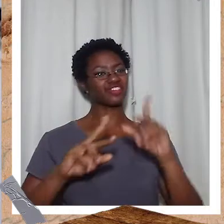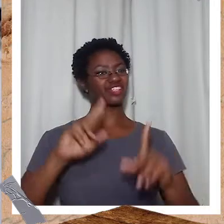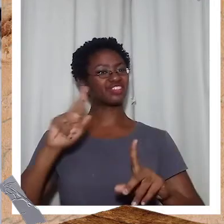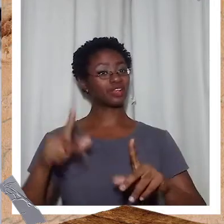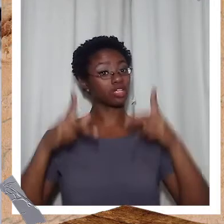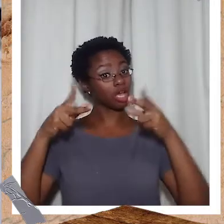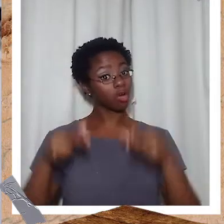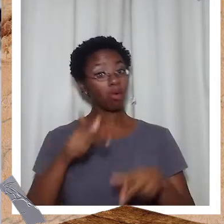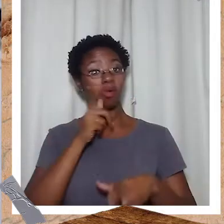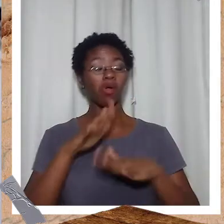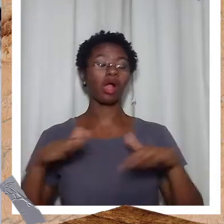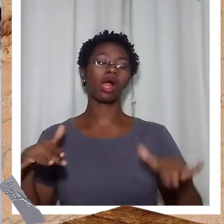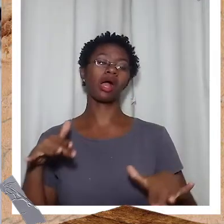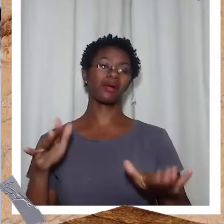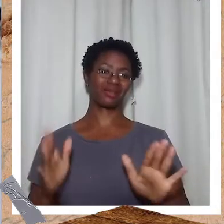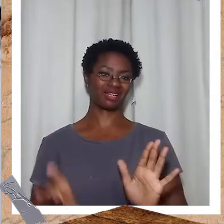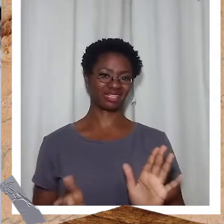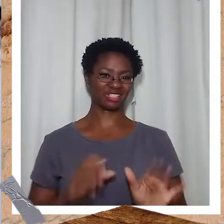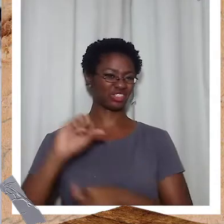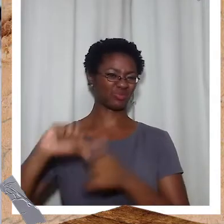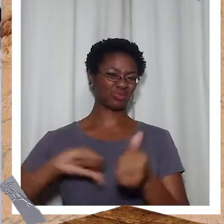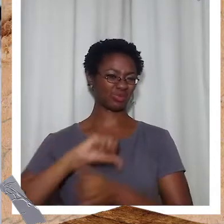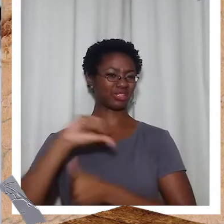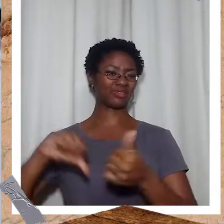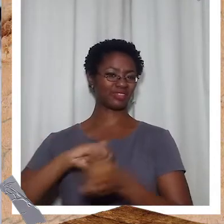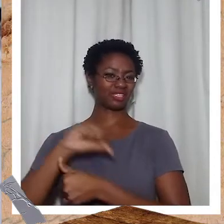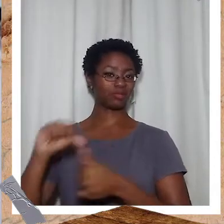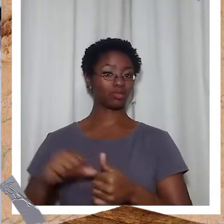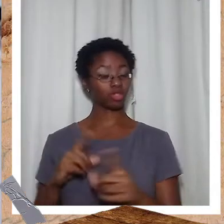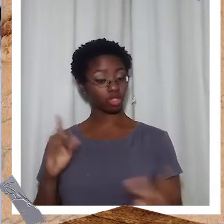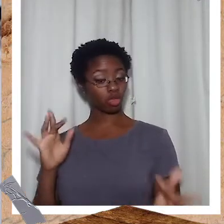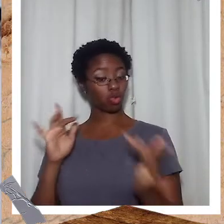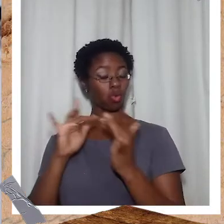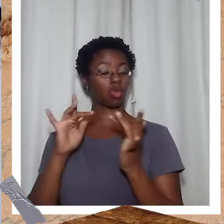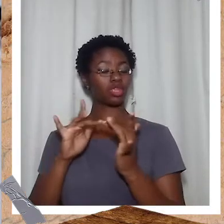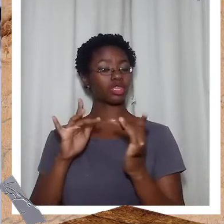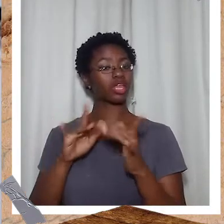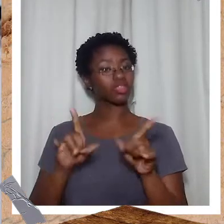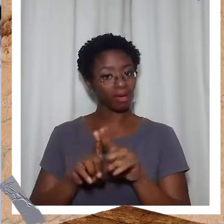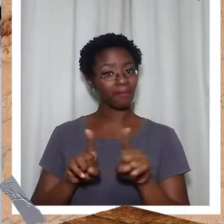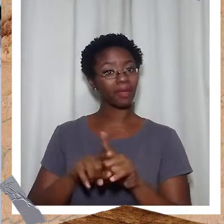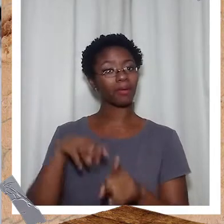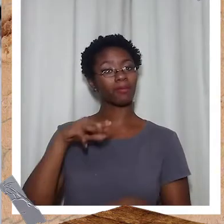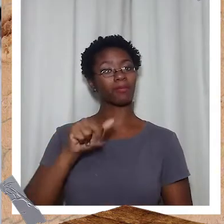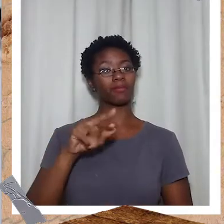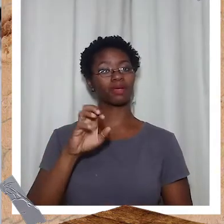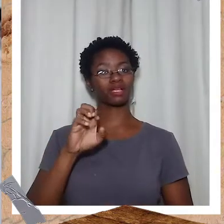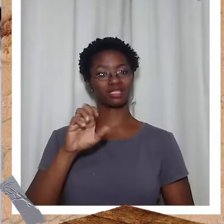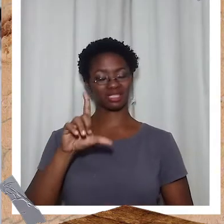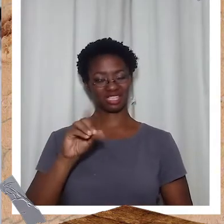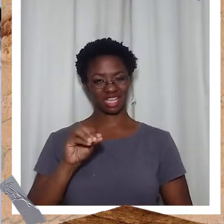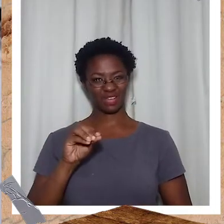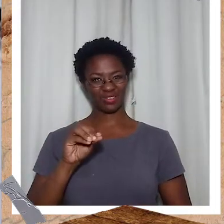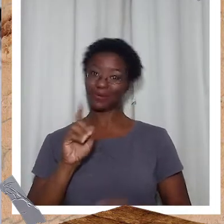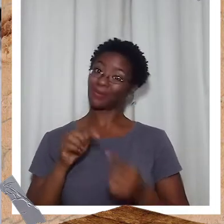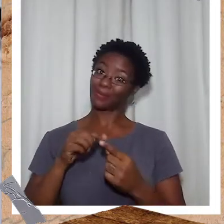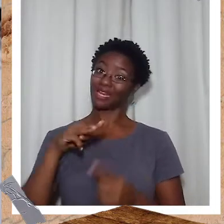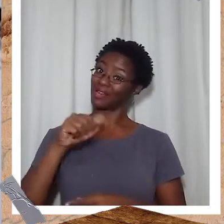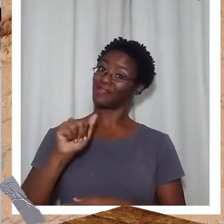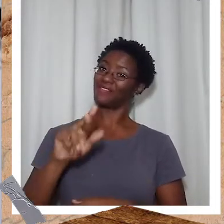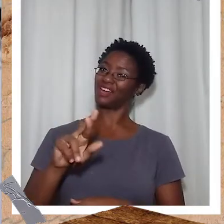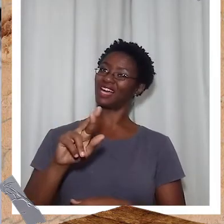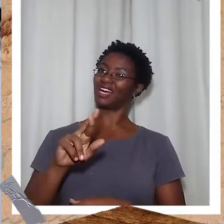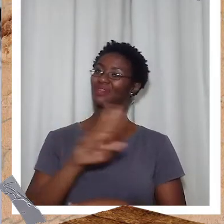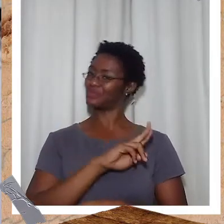mar. O Hugo nos levou ao Marcelo, que também tem mar no nome, olha que coisa interessante, e a partir